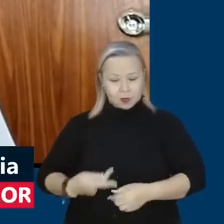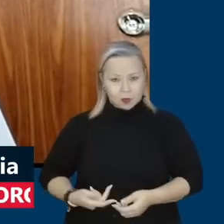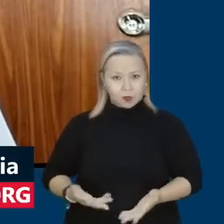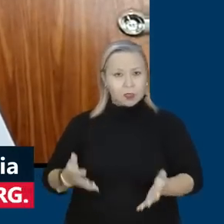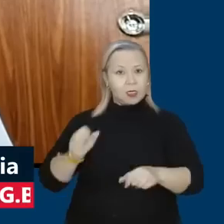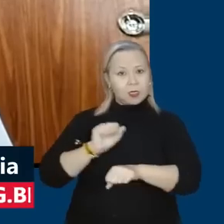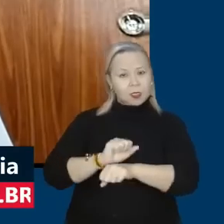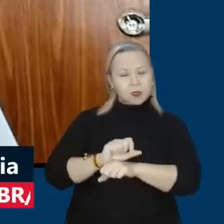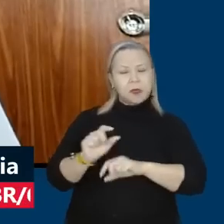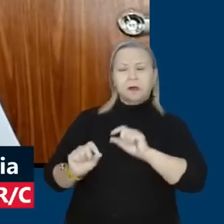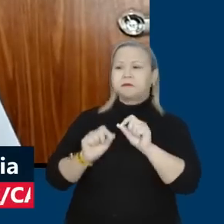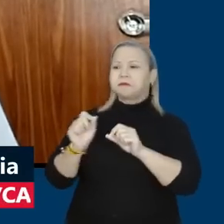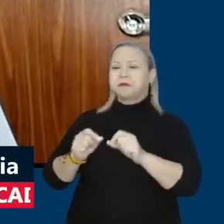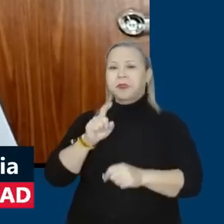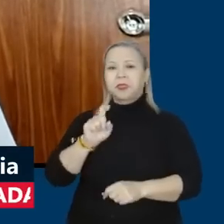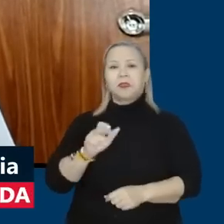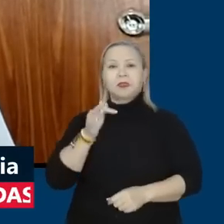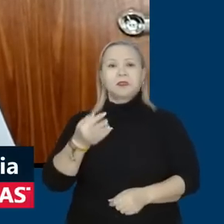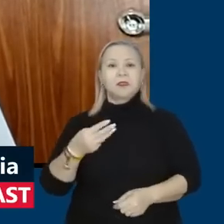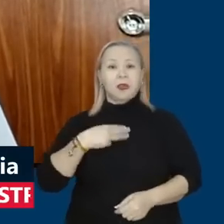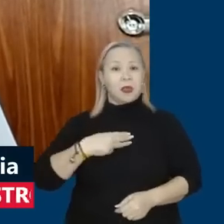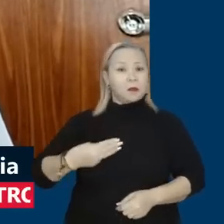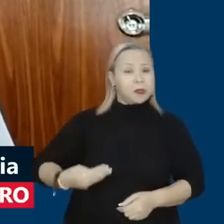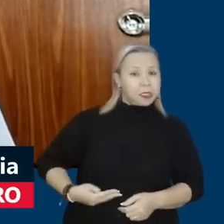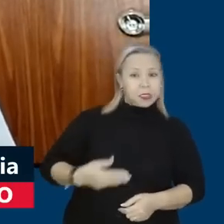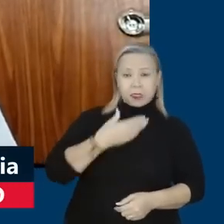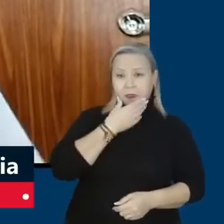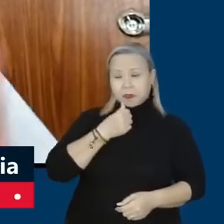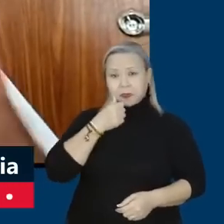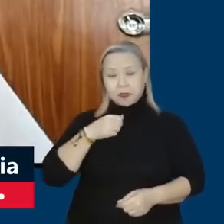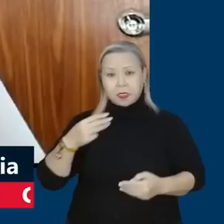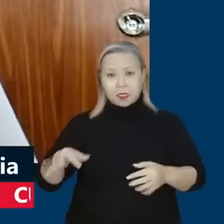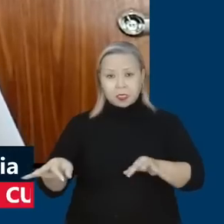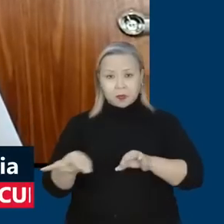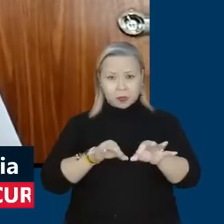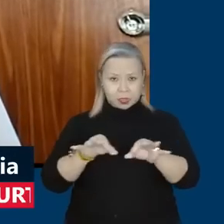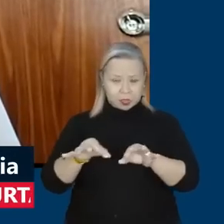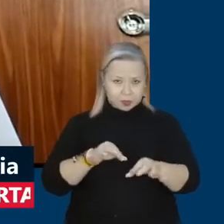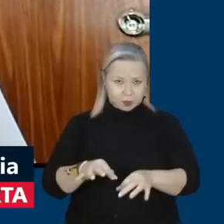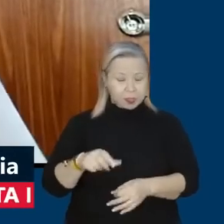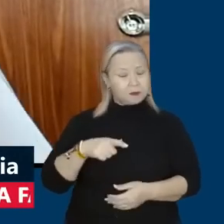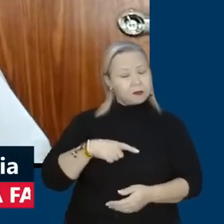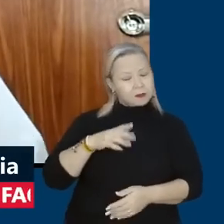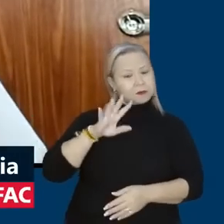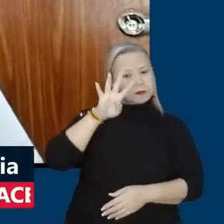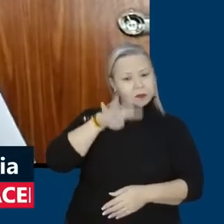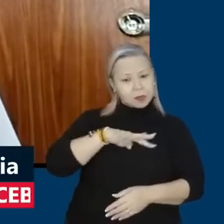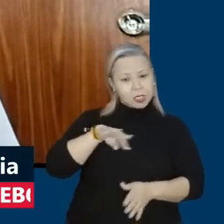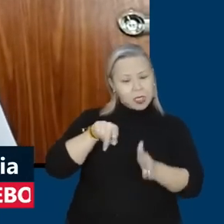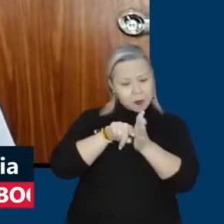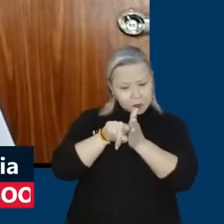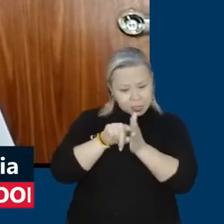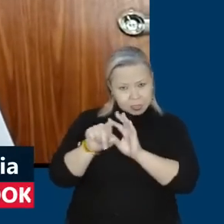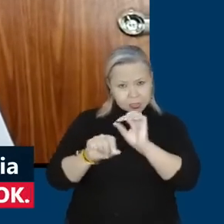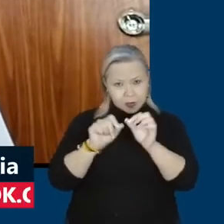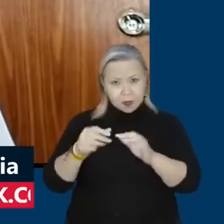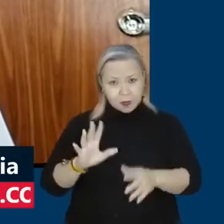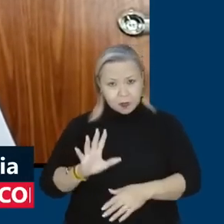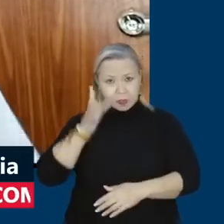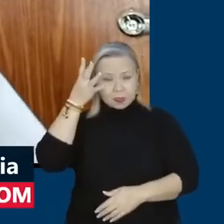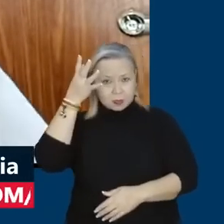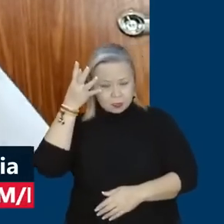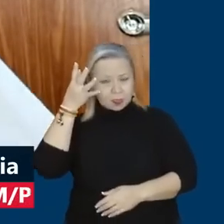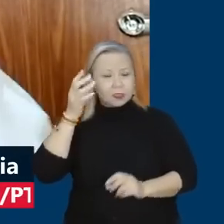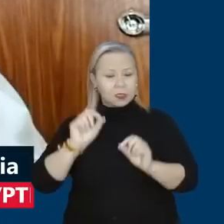será o ministro ou a ministra do Planejamento, para que, então, com os dados que nós levantamos, eles possam tomar a decisão